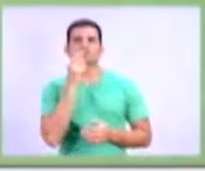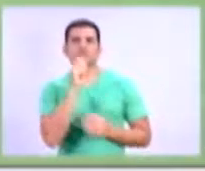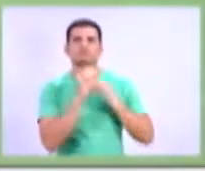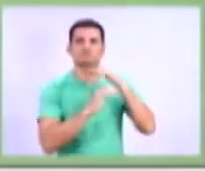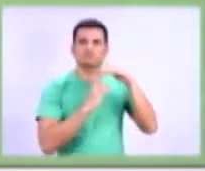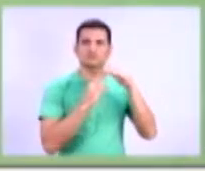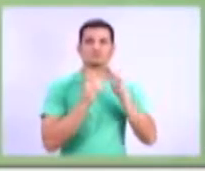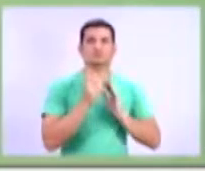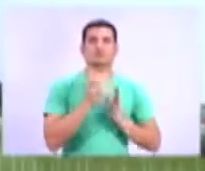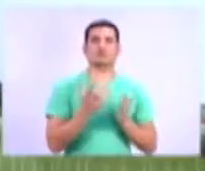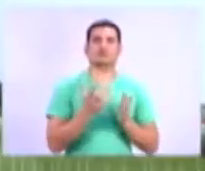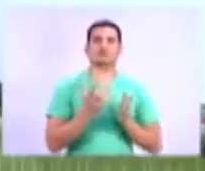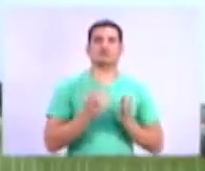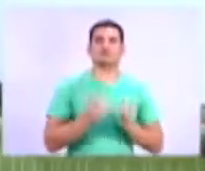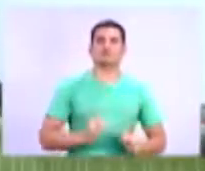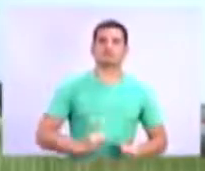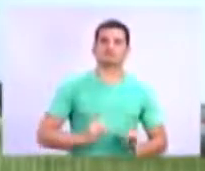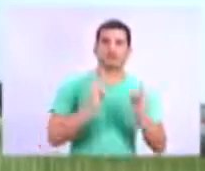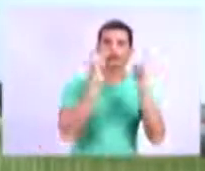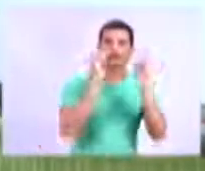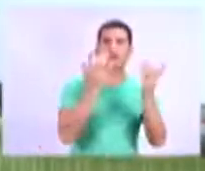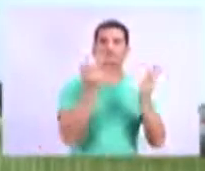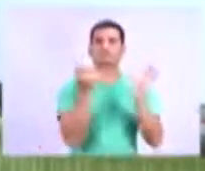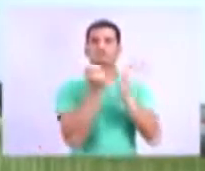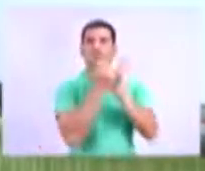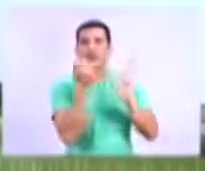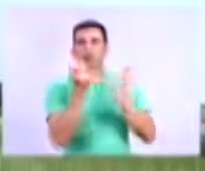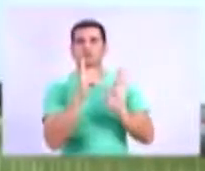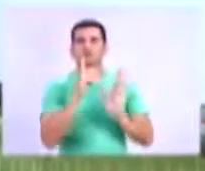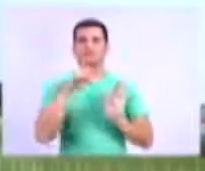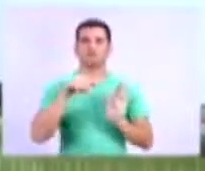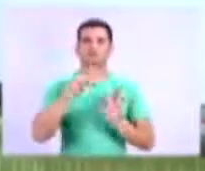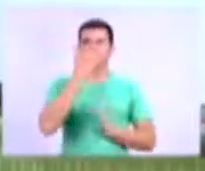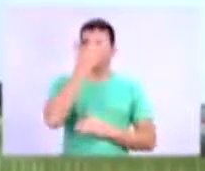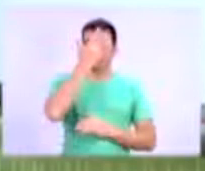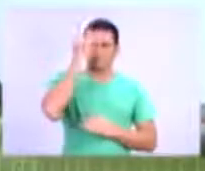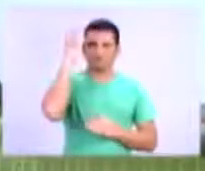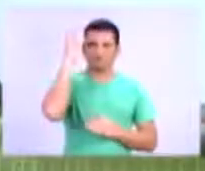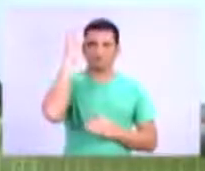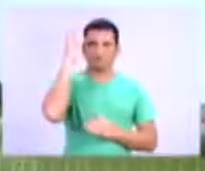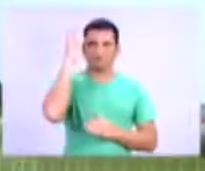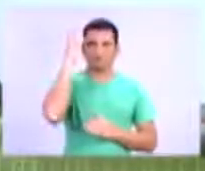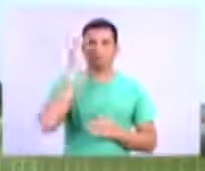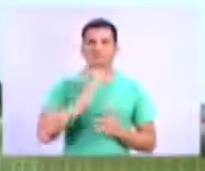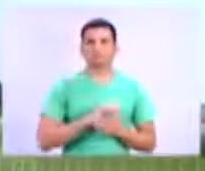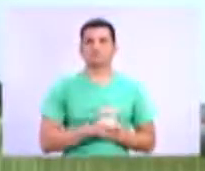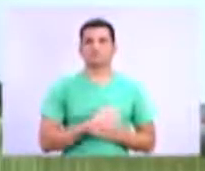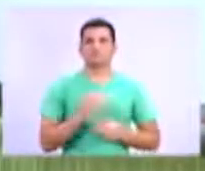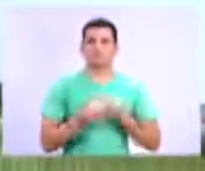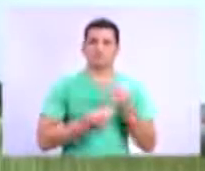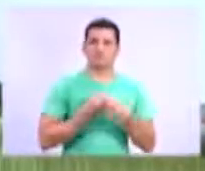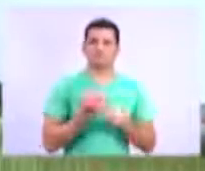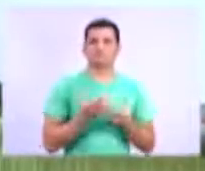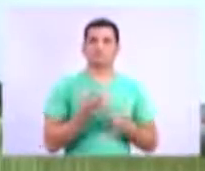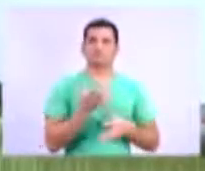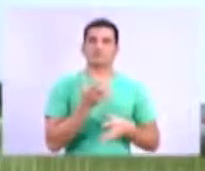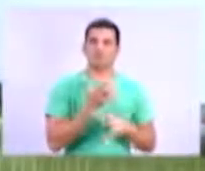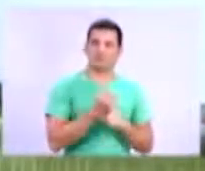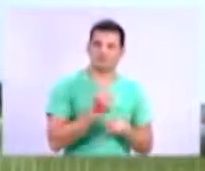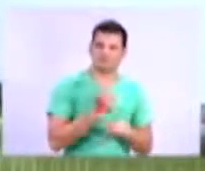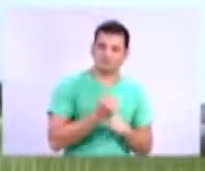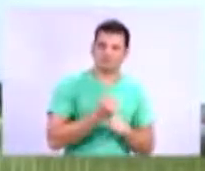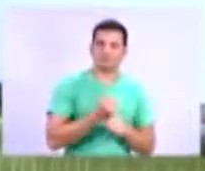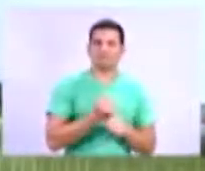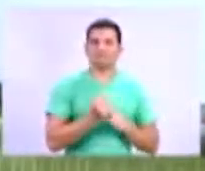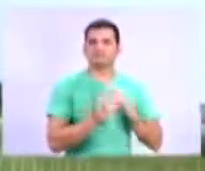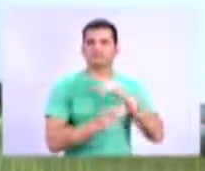de um prédio, de uma logo, mas nós estamos falando de pessoas, né? Então, como que nós podemos administrar uma empresa?